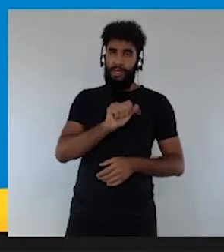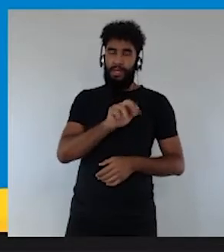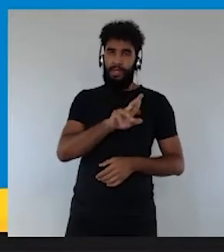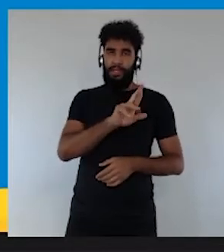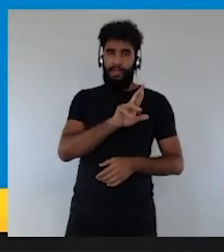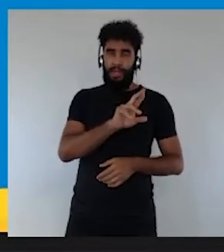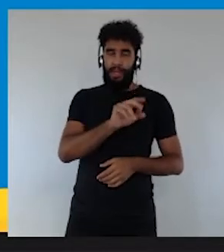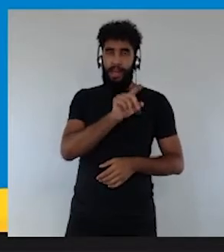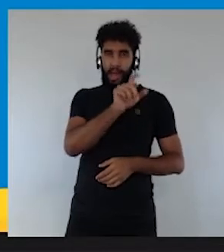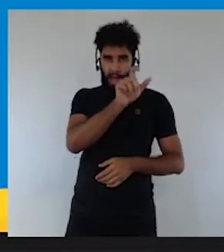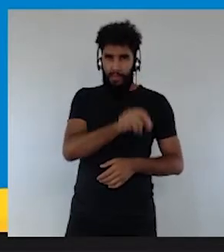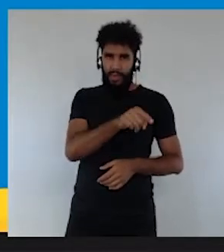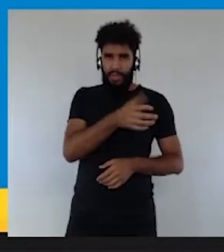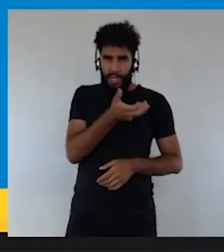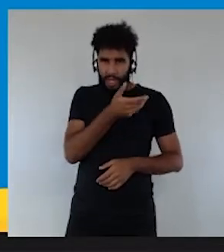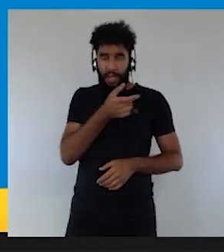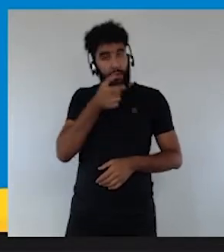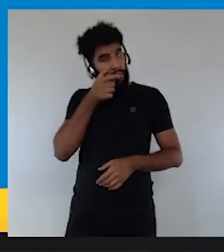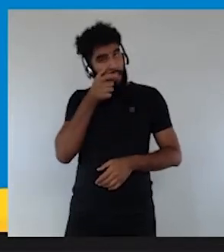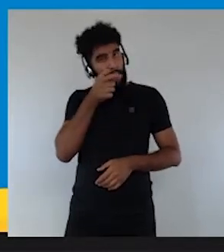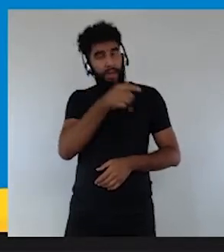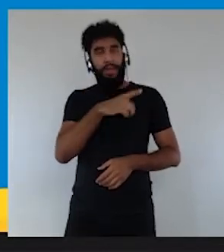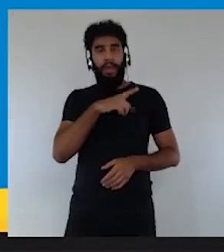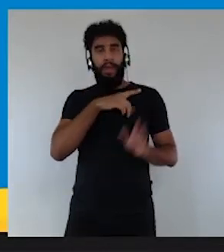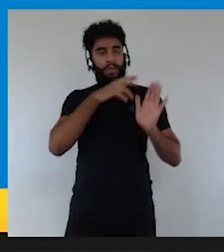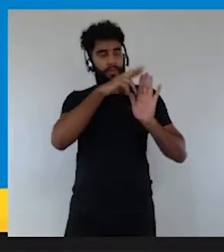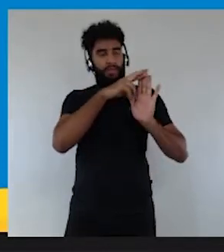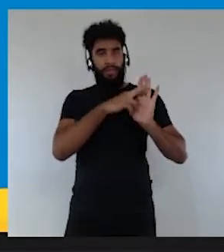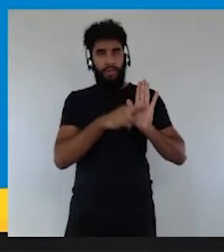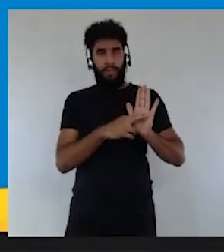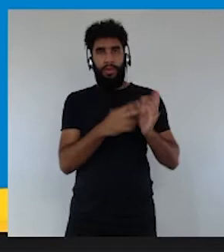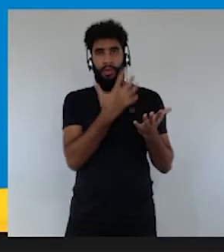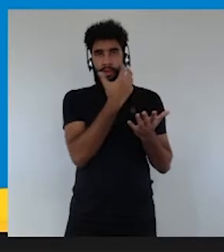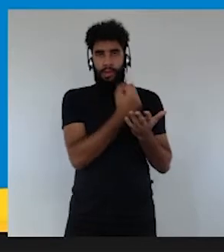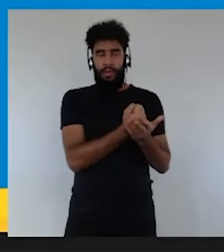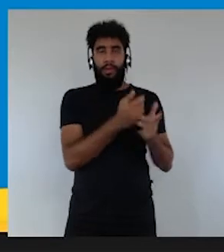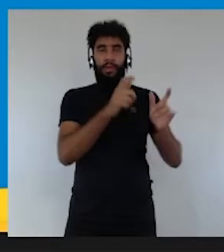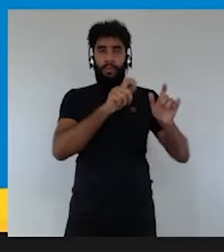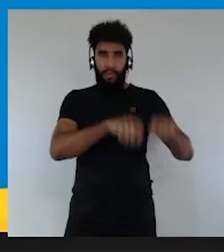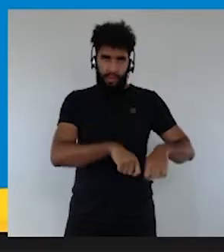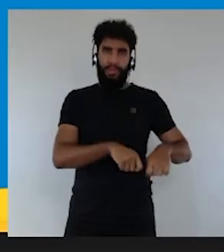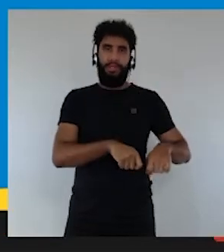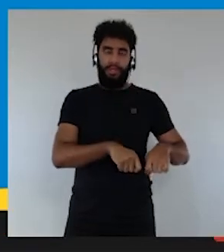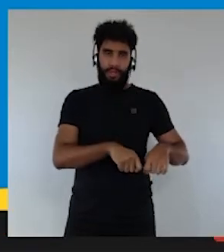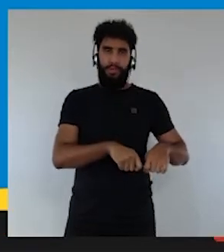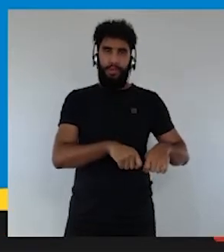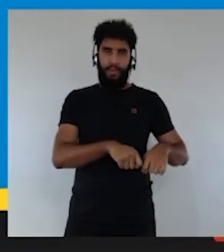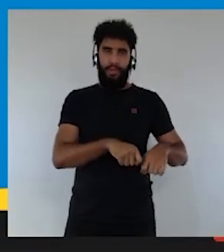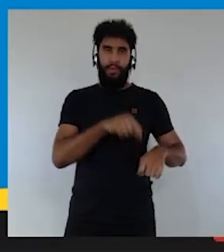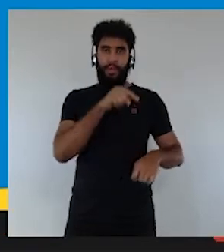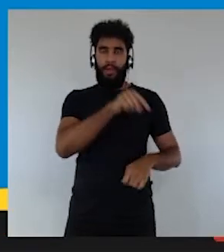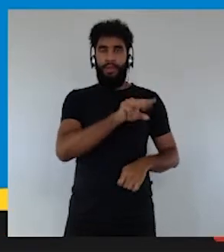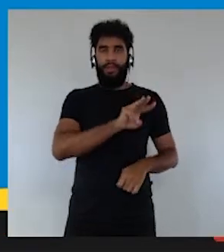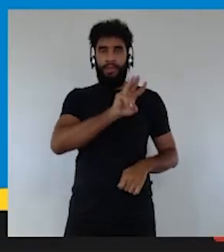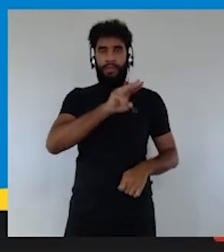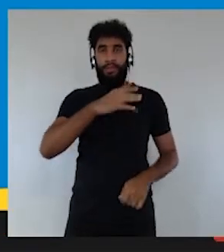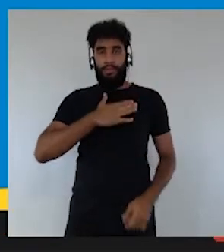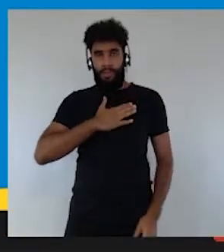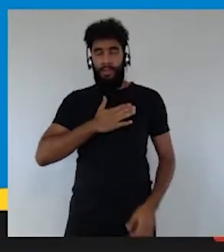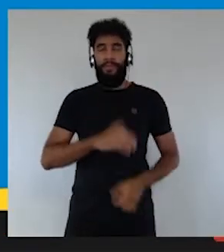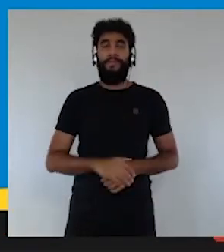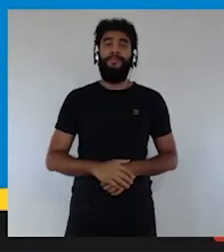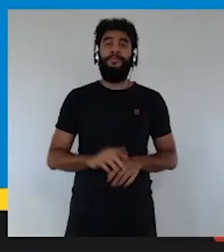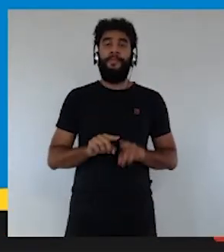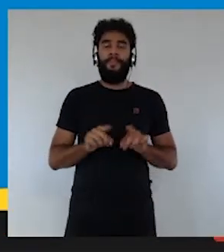quiser no meu site pessoal o protocolo. Quem quiser baixar está nesse link que está na tela de vocês. Mas algumas sugestões, por